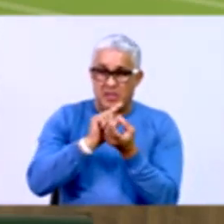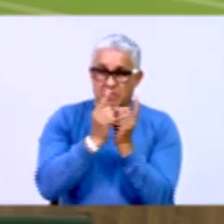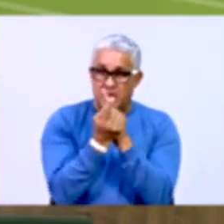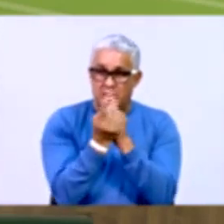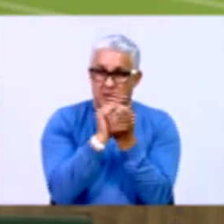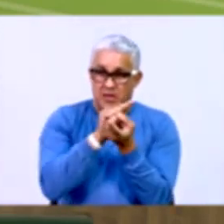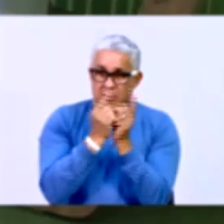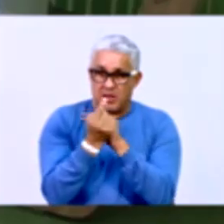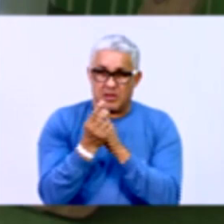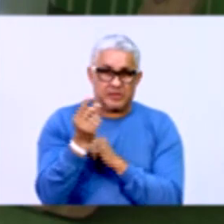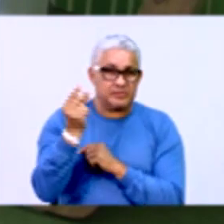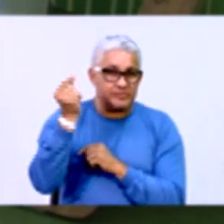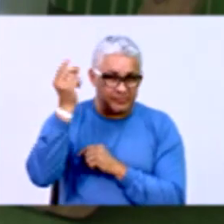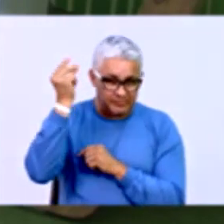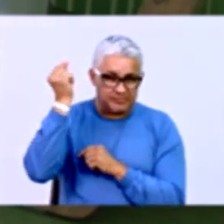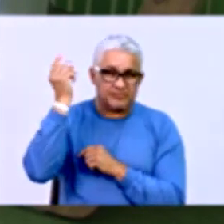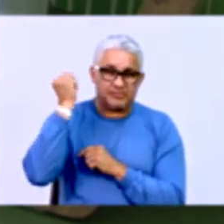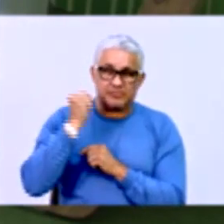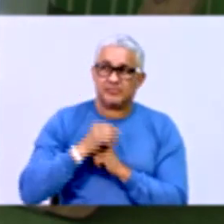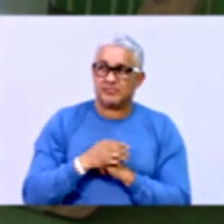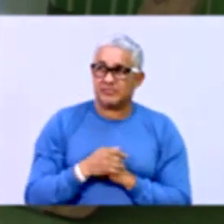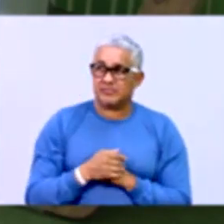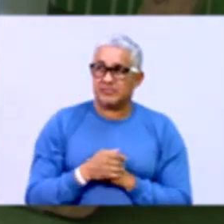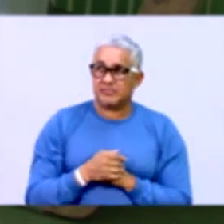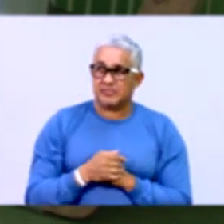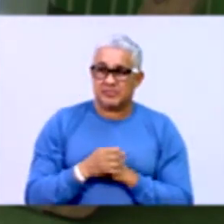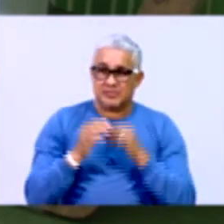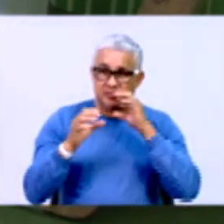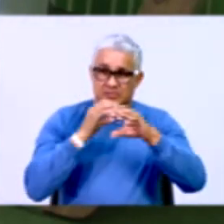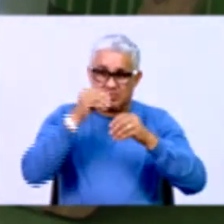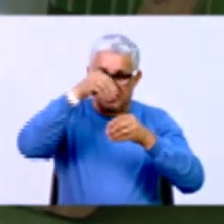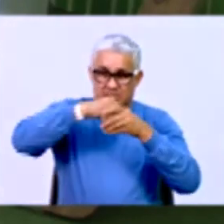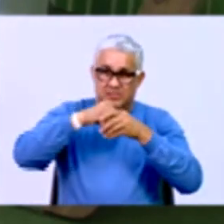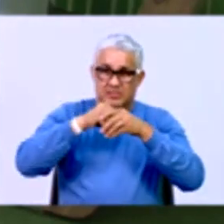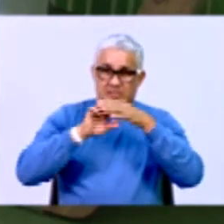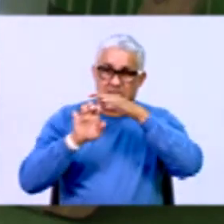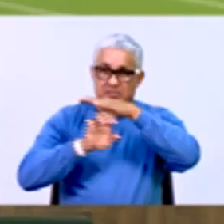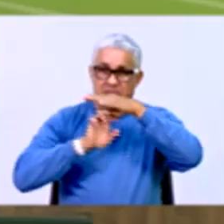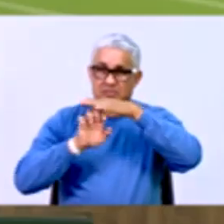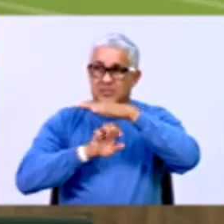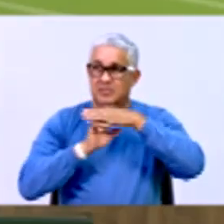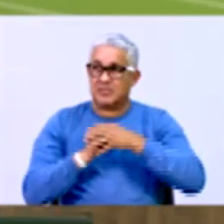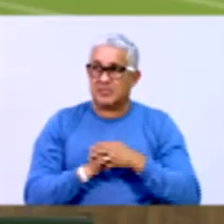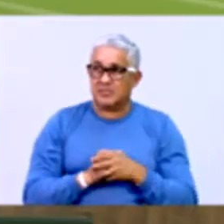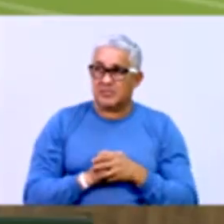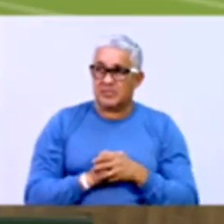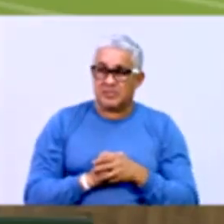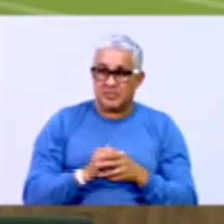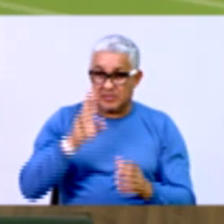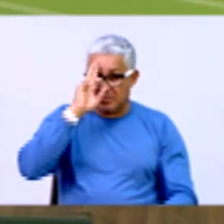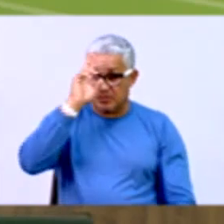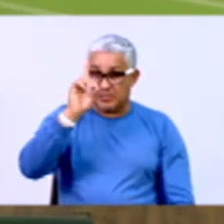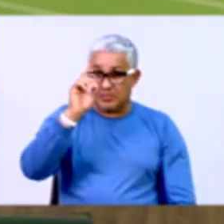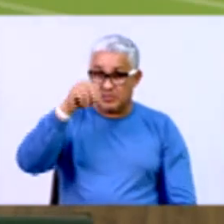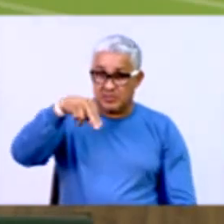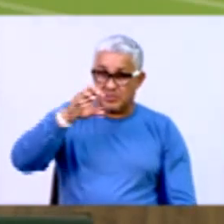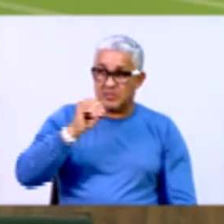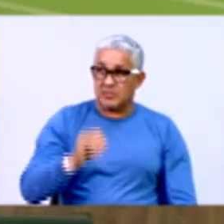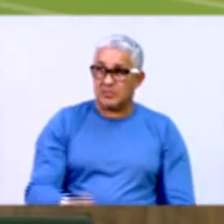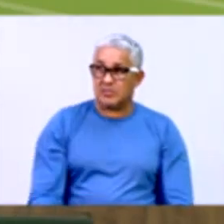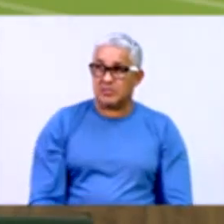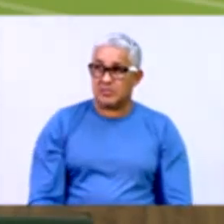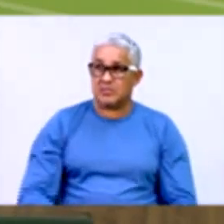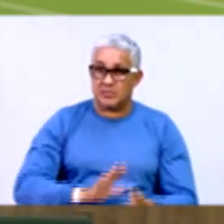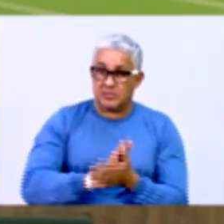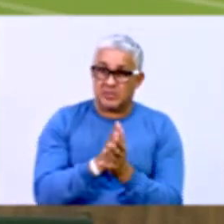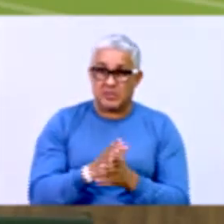hein? Era o Messenger, eles usaram o Messenger para a comunicação interna da empresa. E o dono da empresa, né, ele achou, olha, eu acho